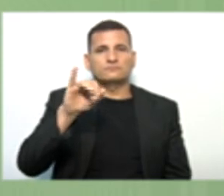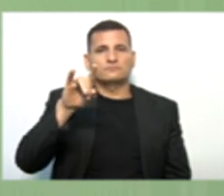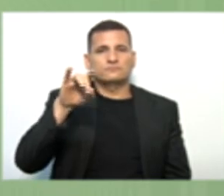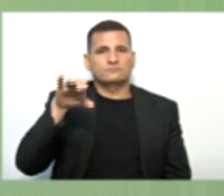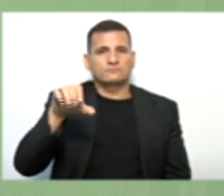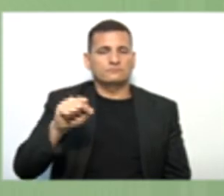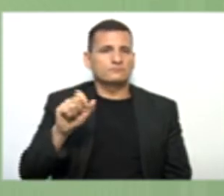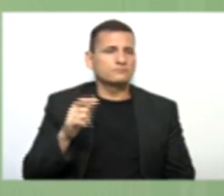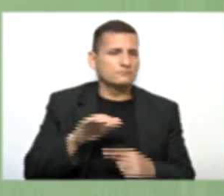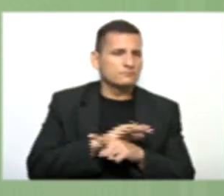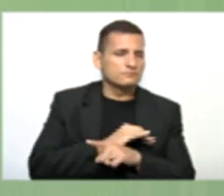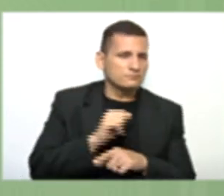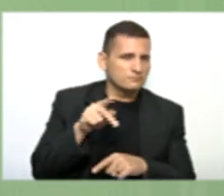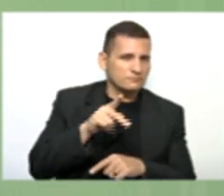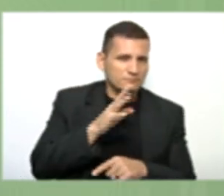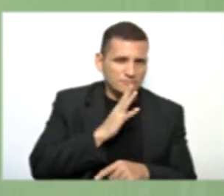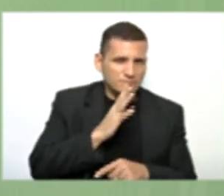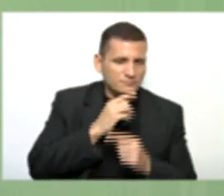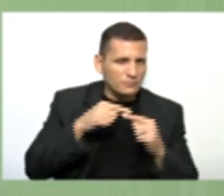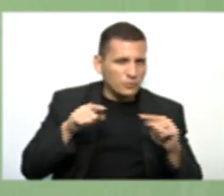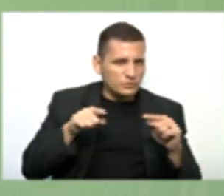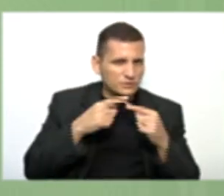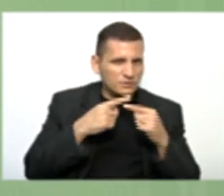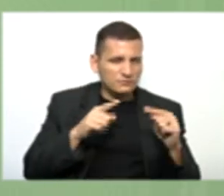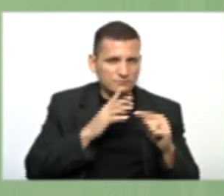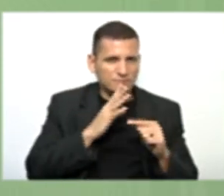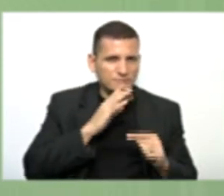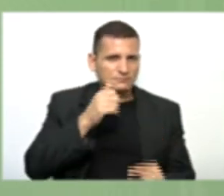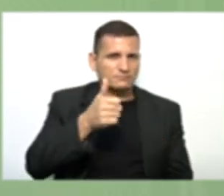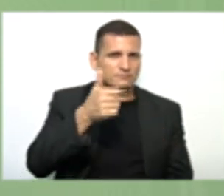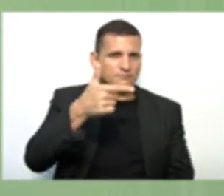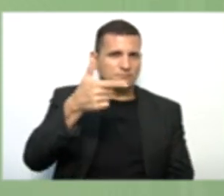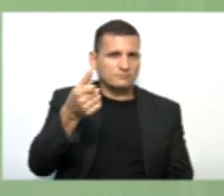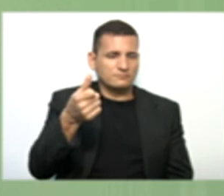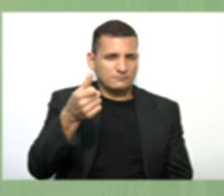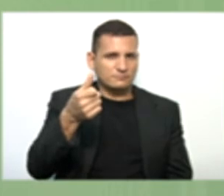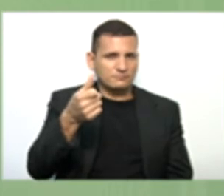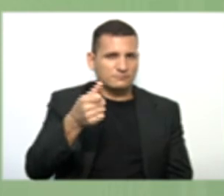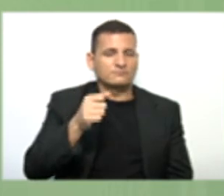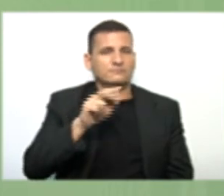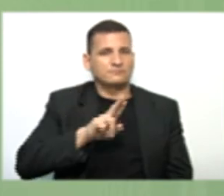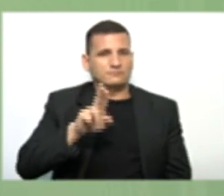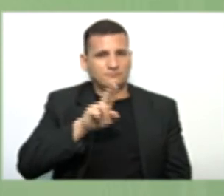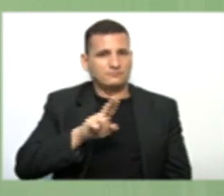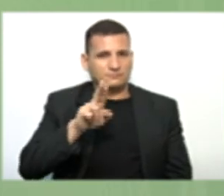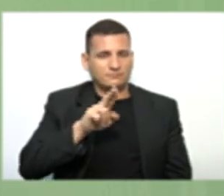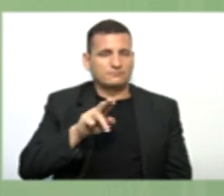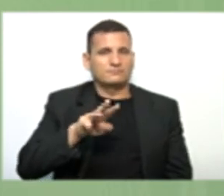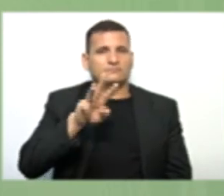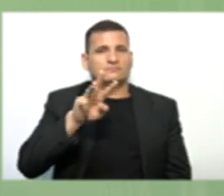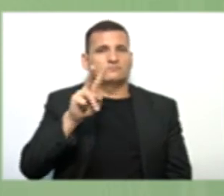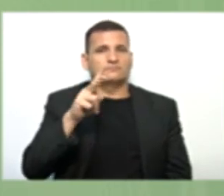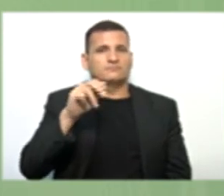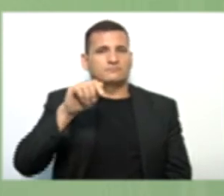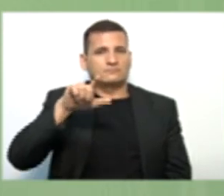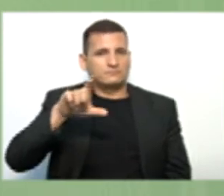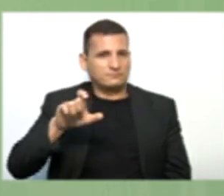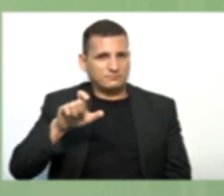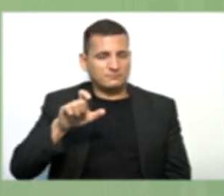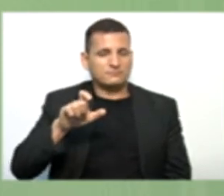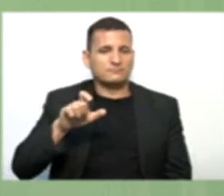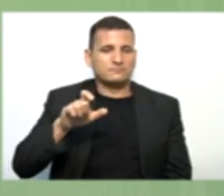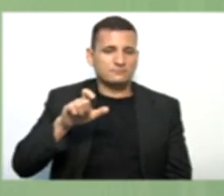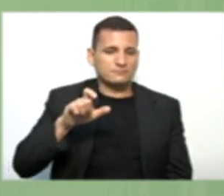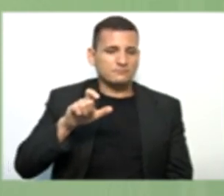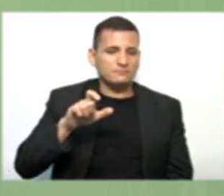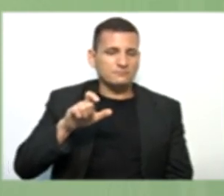inventou essa música, né, professor? 126 cabides que tinha que contar? Utilizando o while. Ah, o senhor contou não por um, foi por um, não. Foi utilizando o while, né? Que é mais